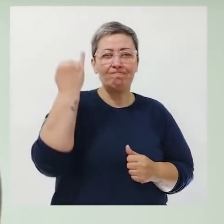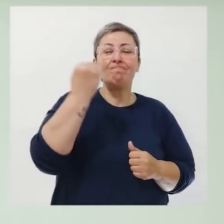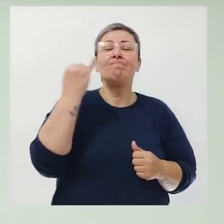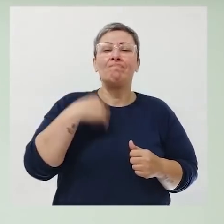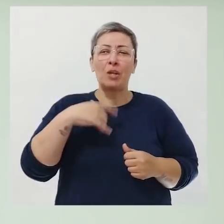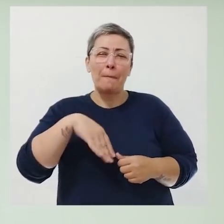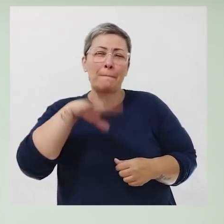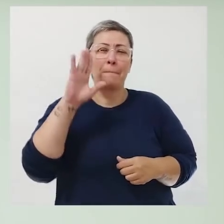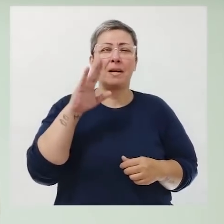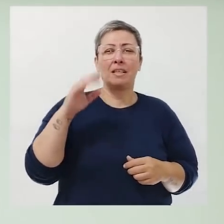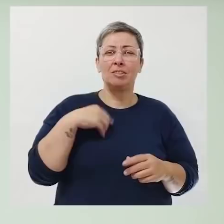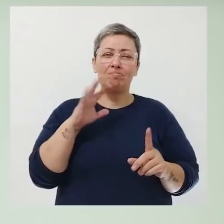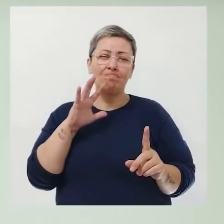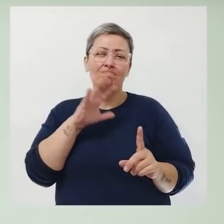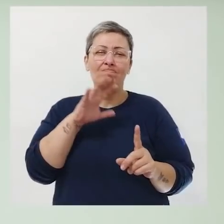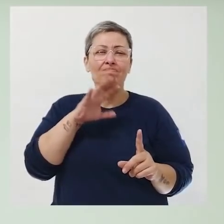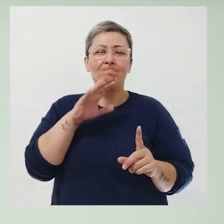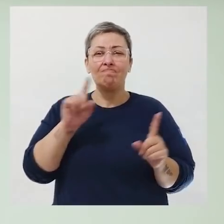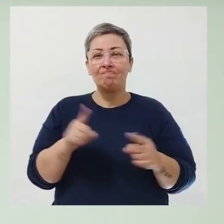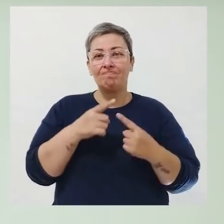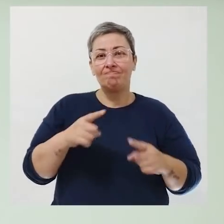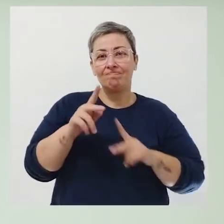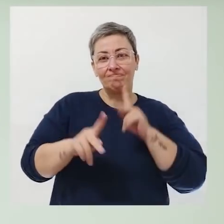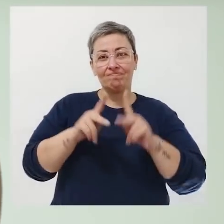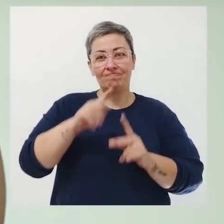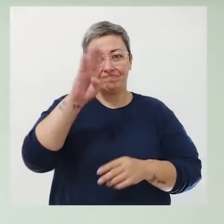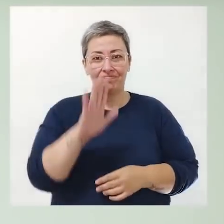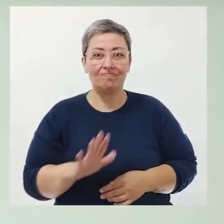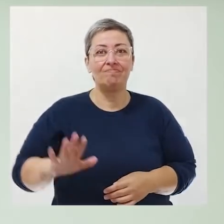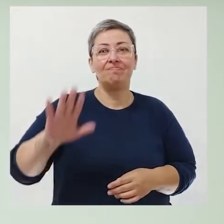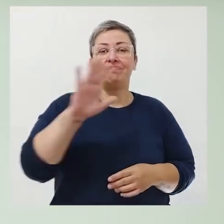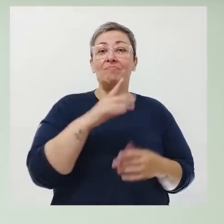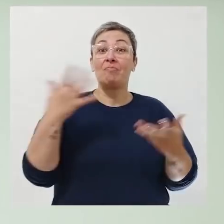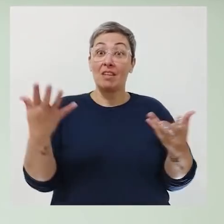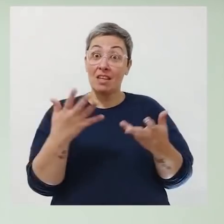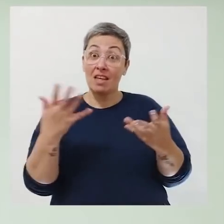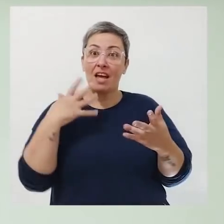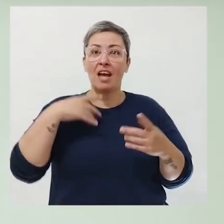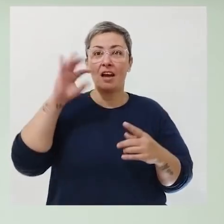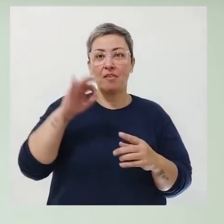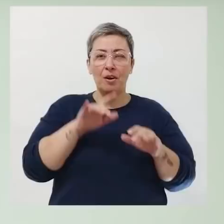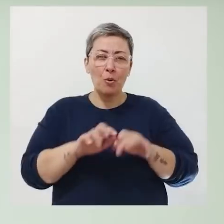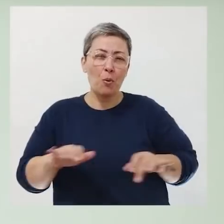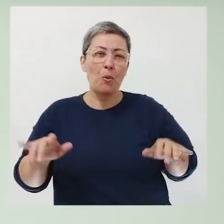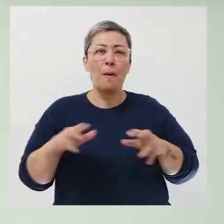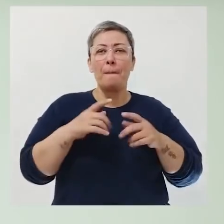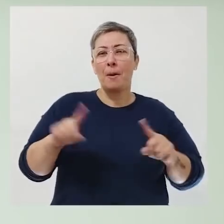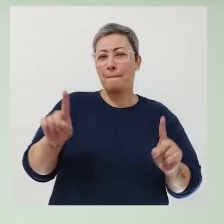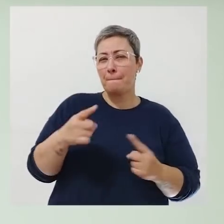importante, considerada uma das maiores influências da música popular brasileira. Ela foi uma